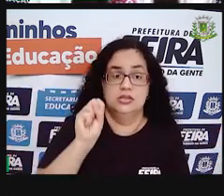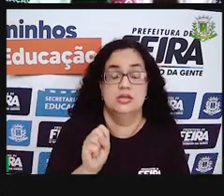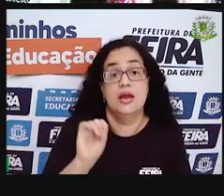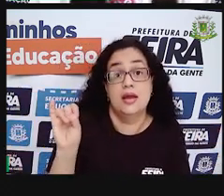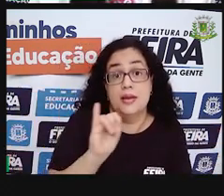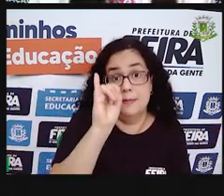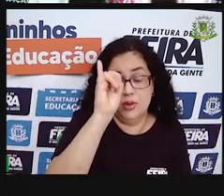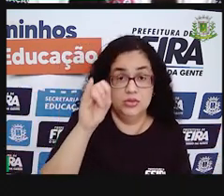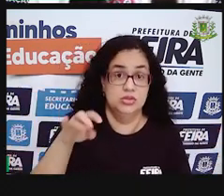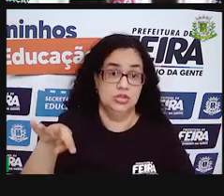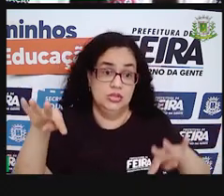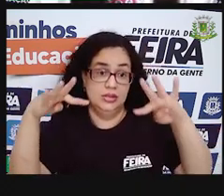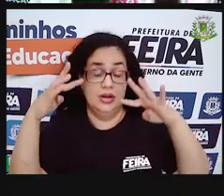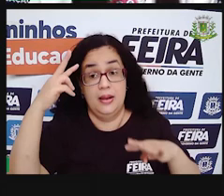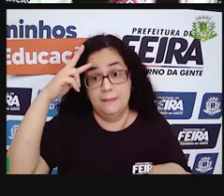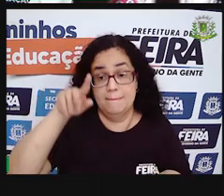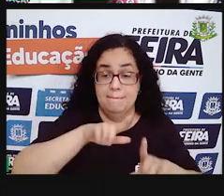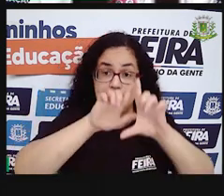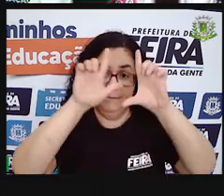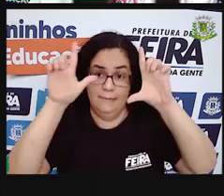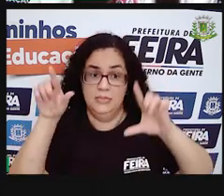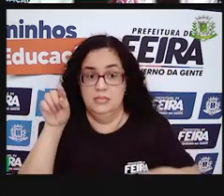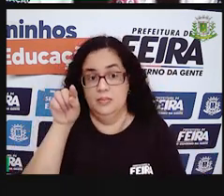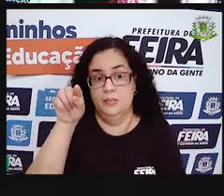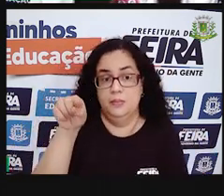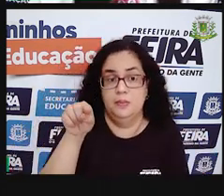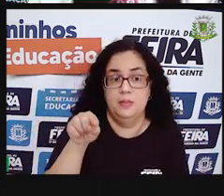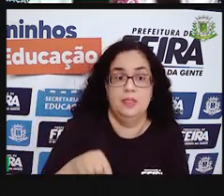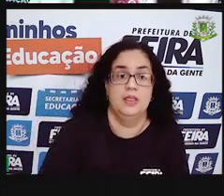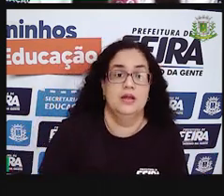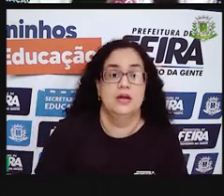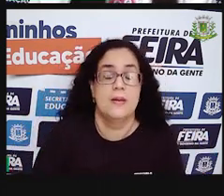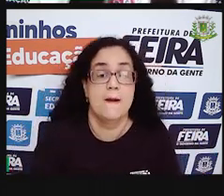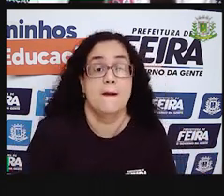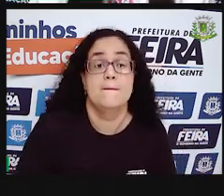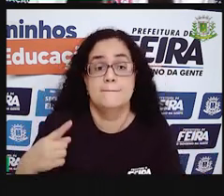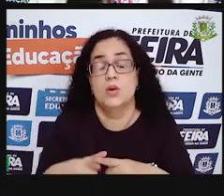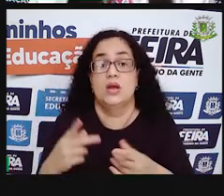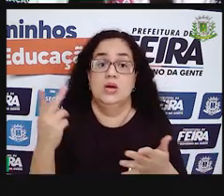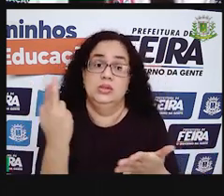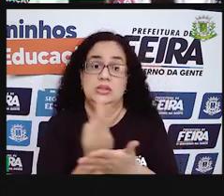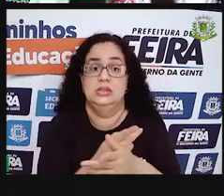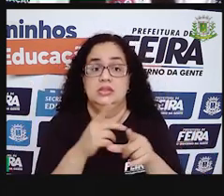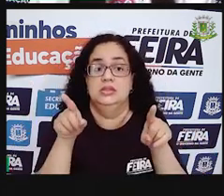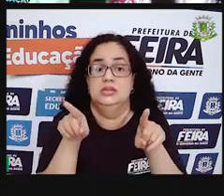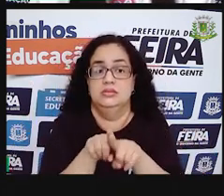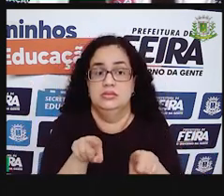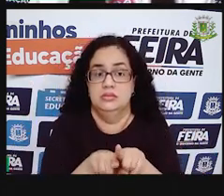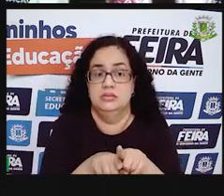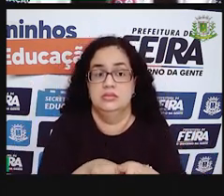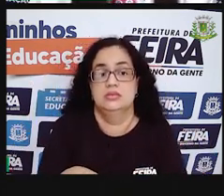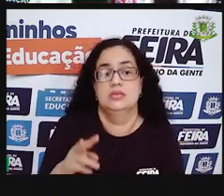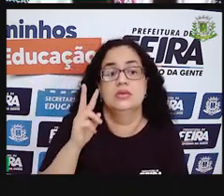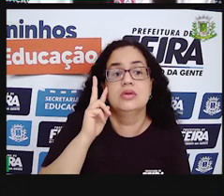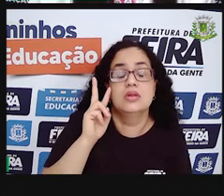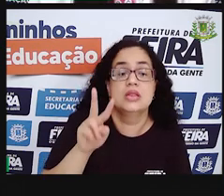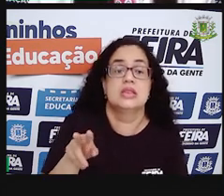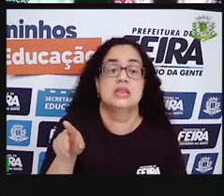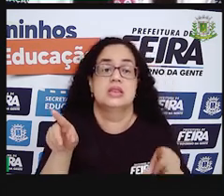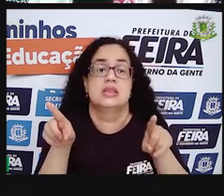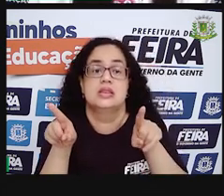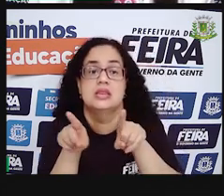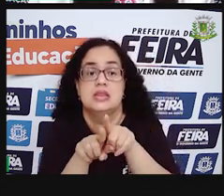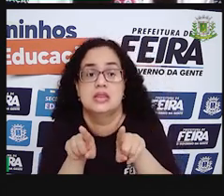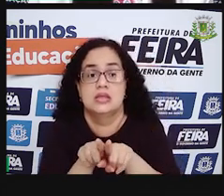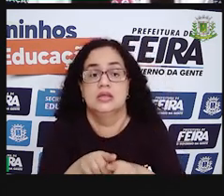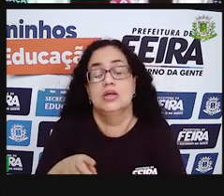interessante observar essa imagem de que cigano é tudo igual, porque acontece também com os africanos e acontecem também